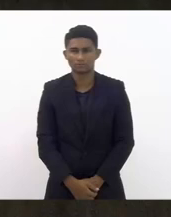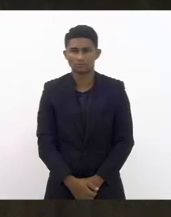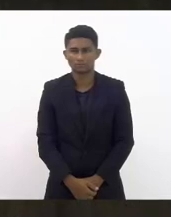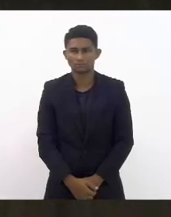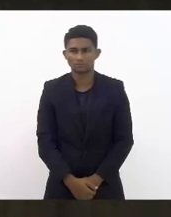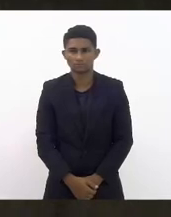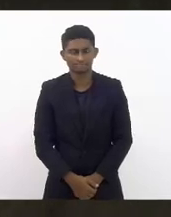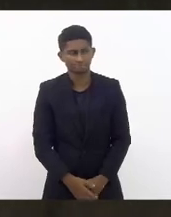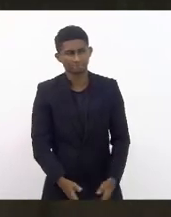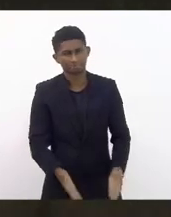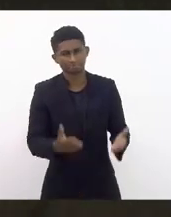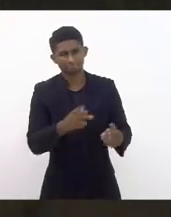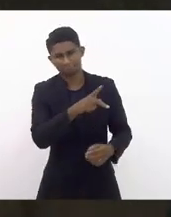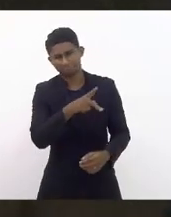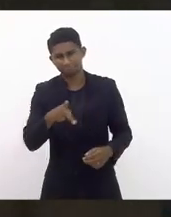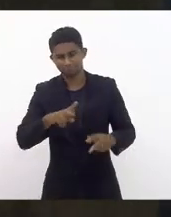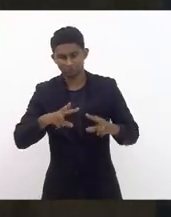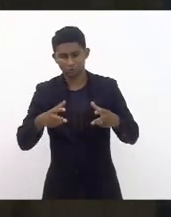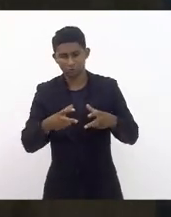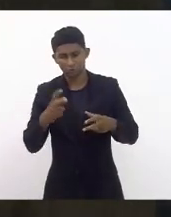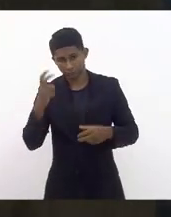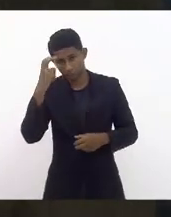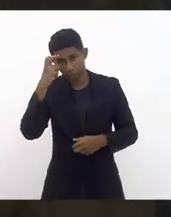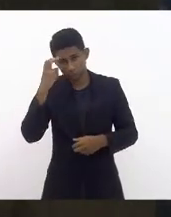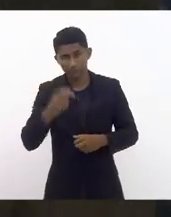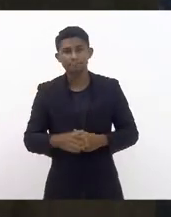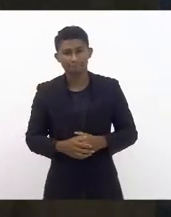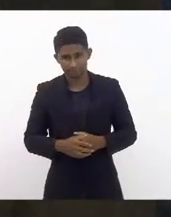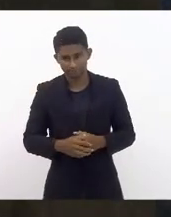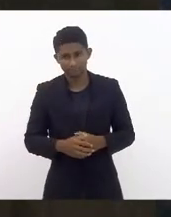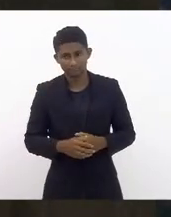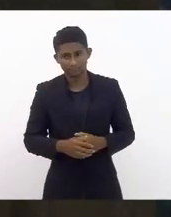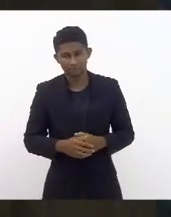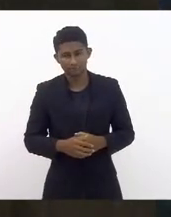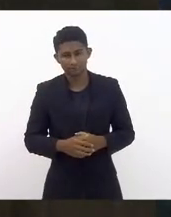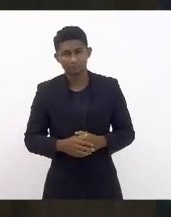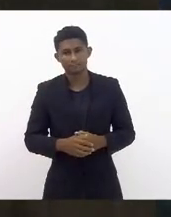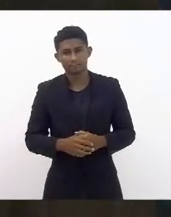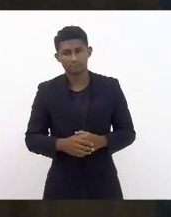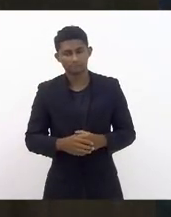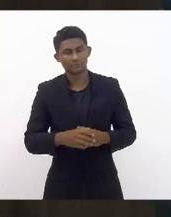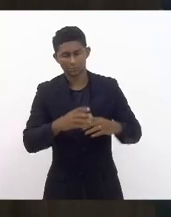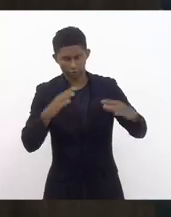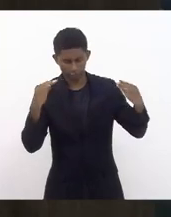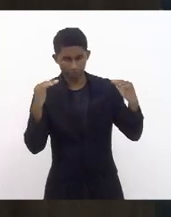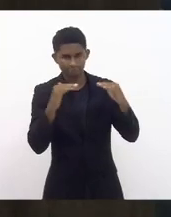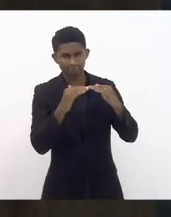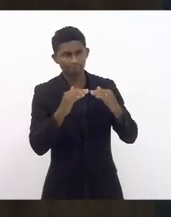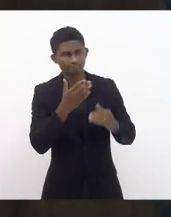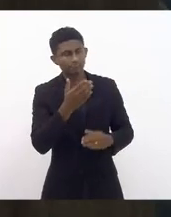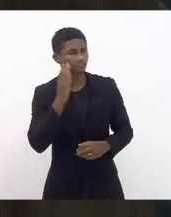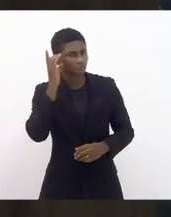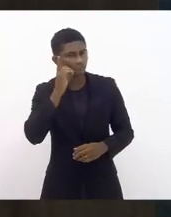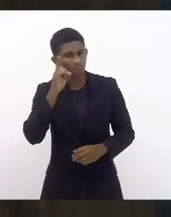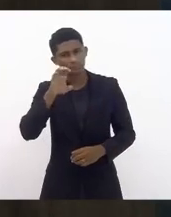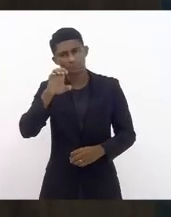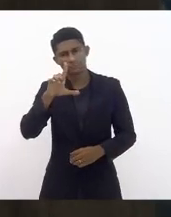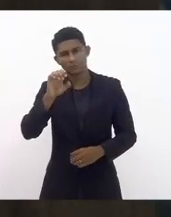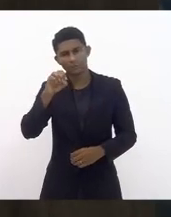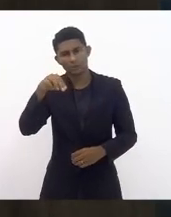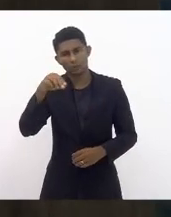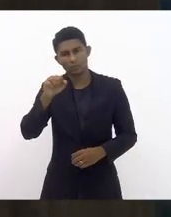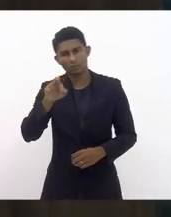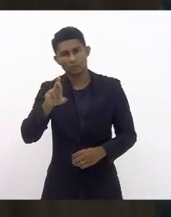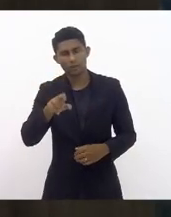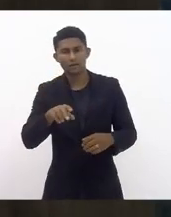Senhor presidente, pela Comissão de Cultura, eu acompanho o voto do deputado Eliomar, do